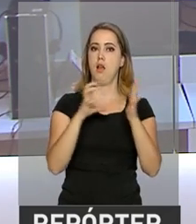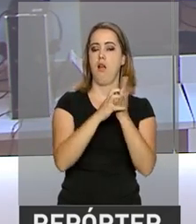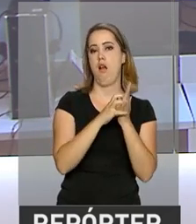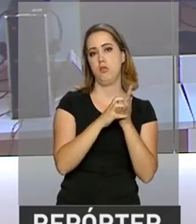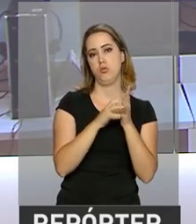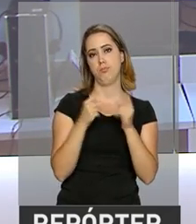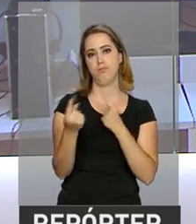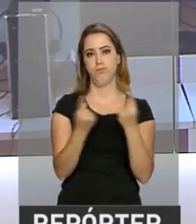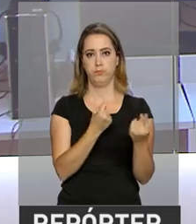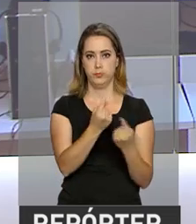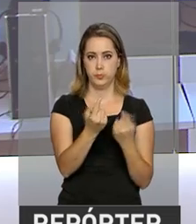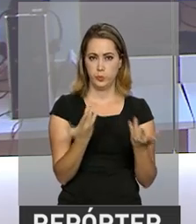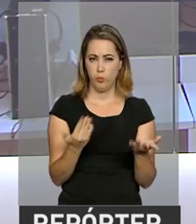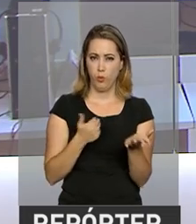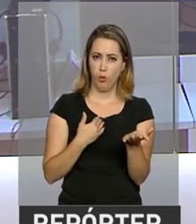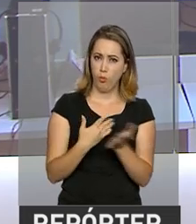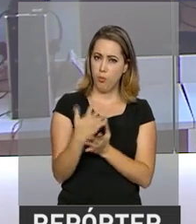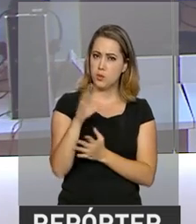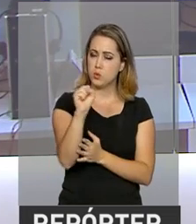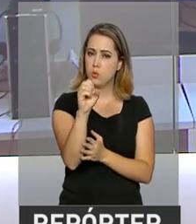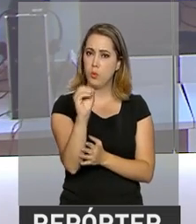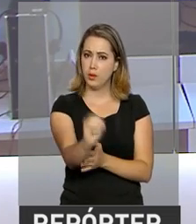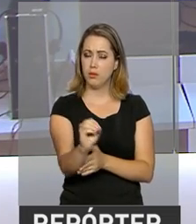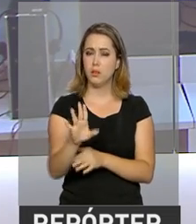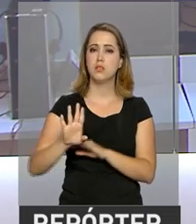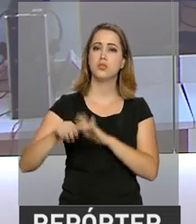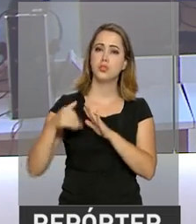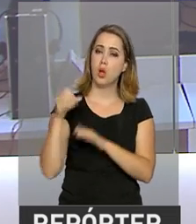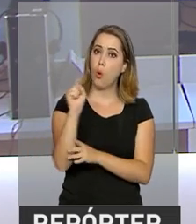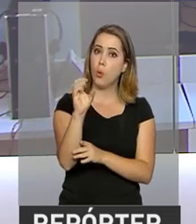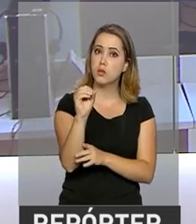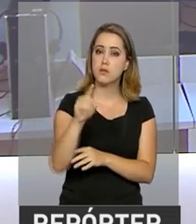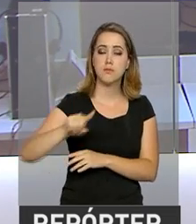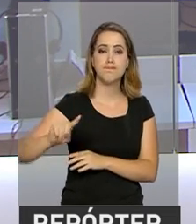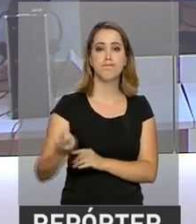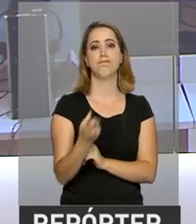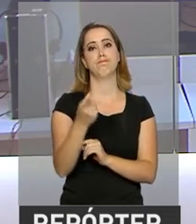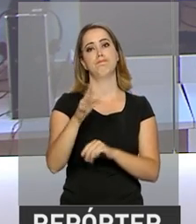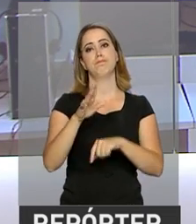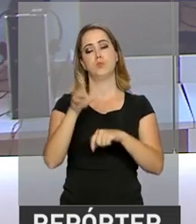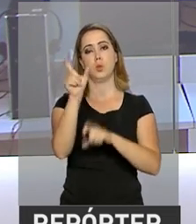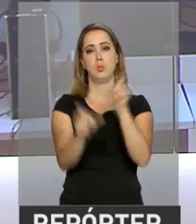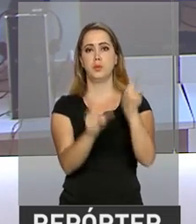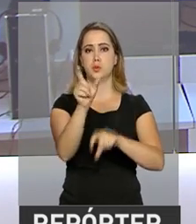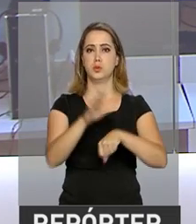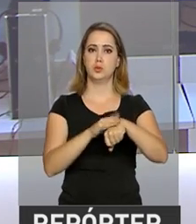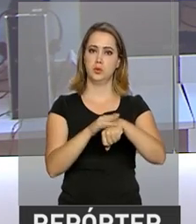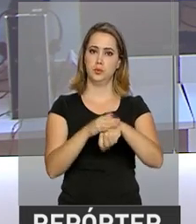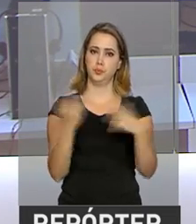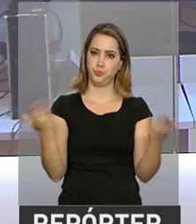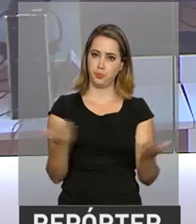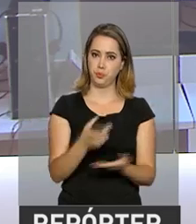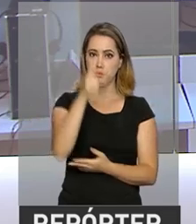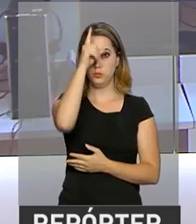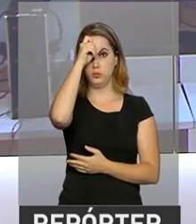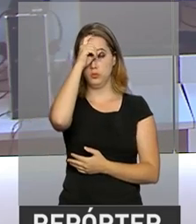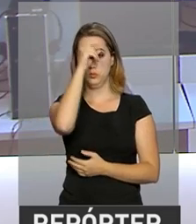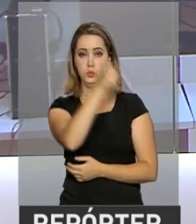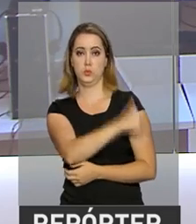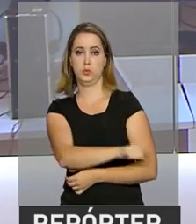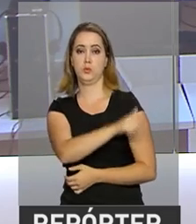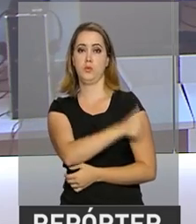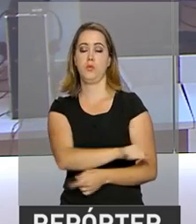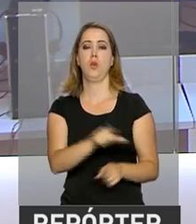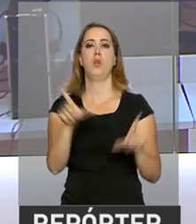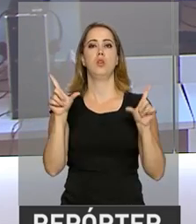início da década de 80 foram quase 800.000 casos da doença em todo o país e o Hospital Federal do Rio de Janeiro conseguiu